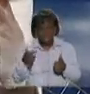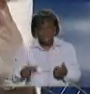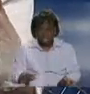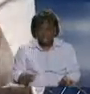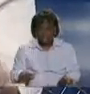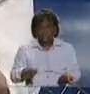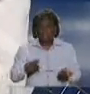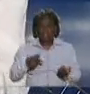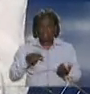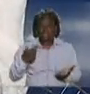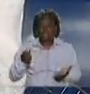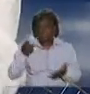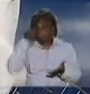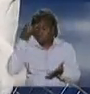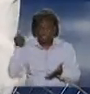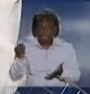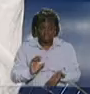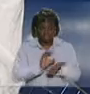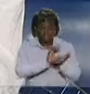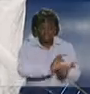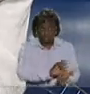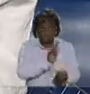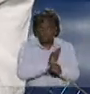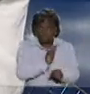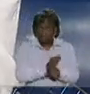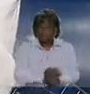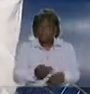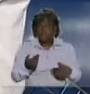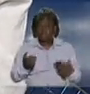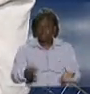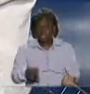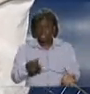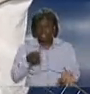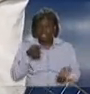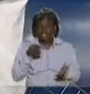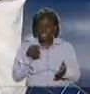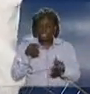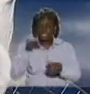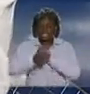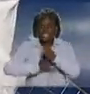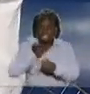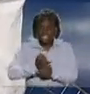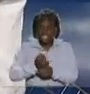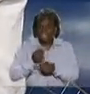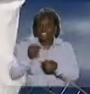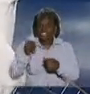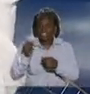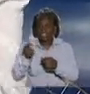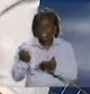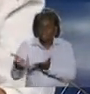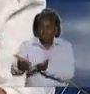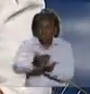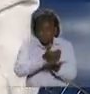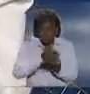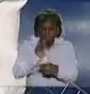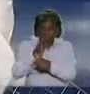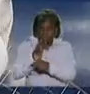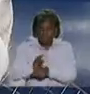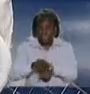de demanda, o fornecedor do capital, que são os investidores, o crowdfunding, quem empresta, os